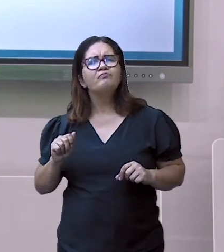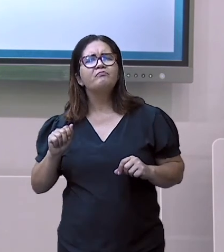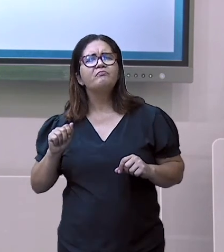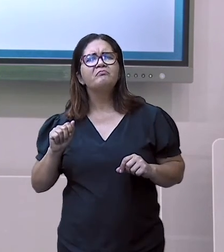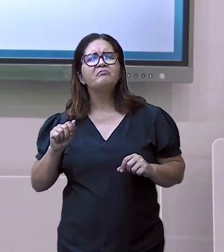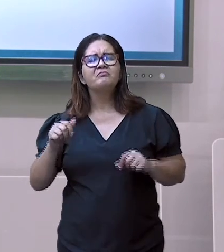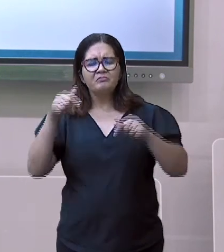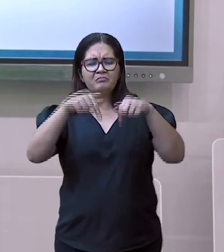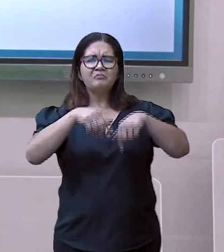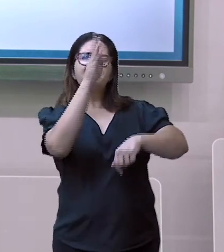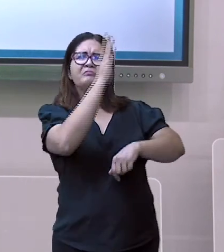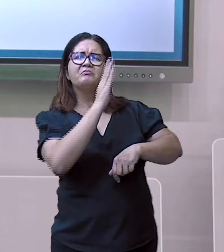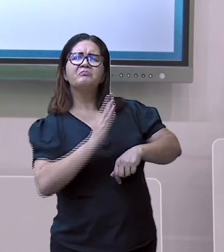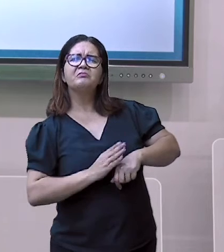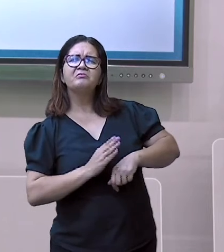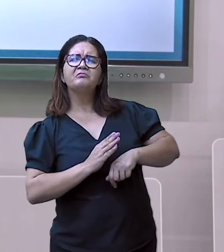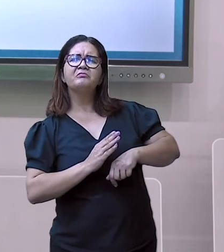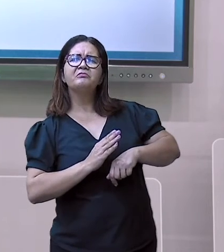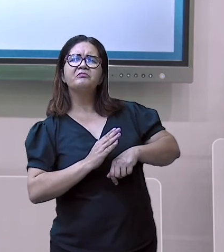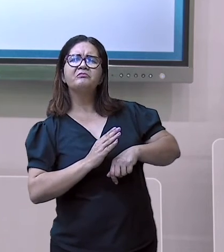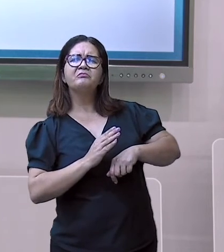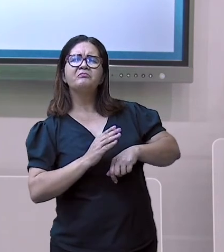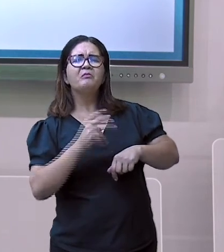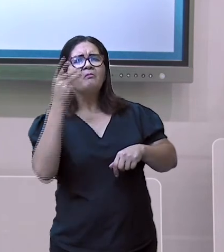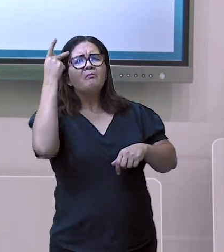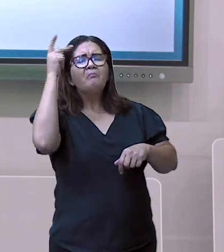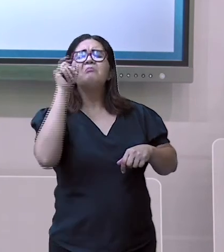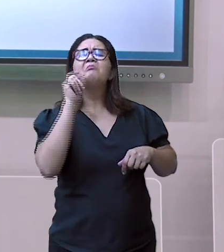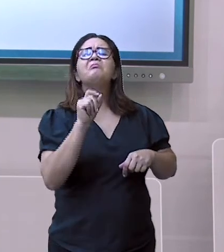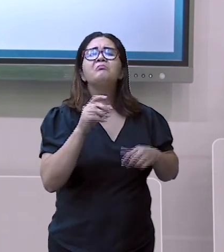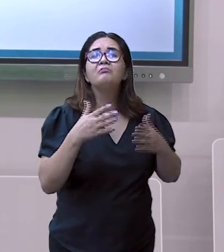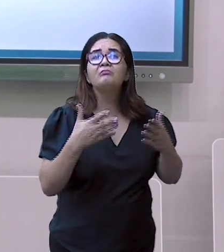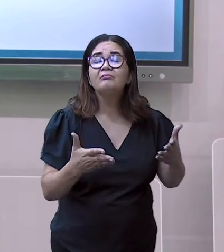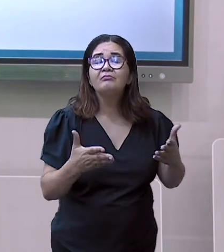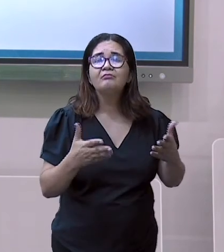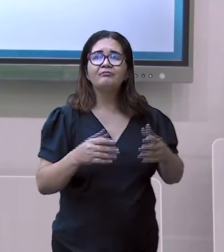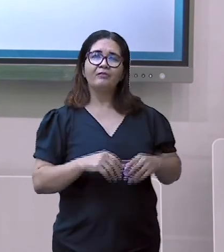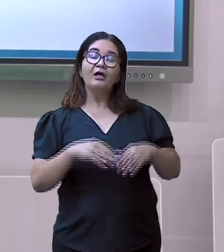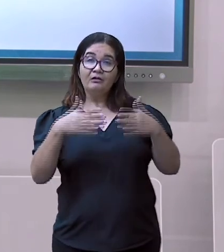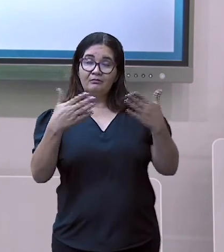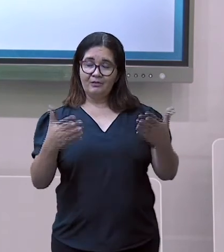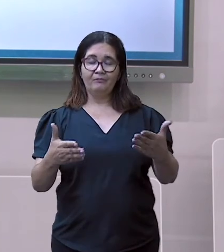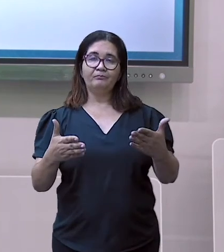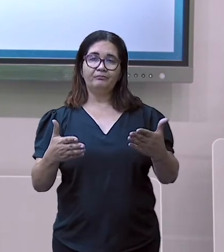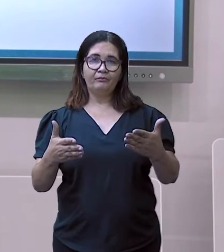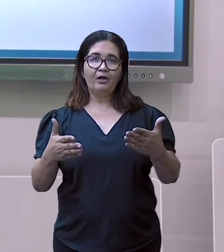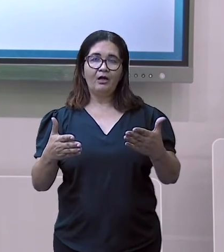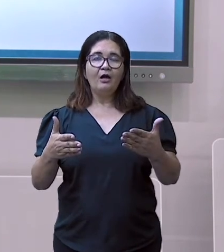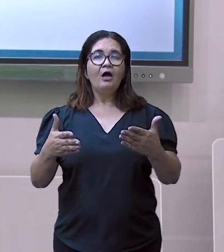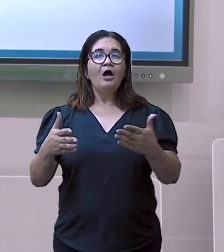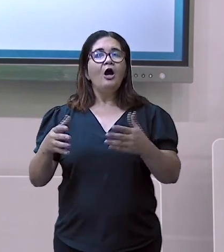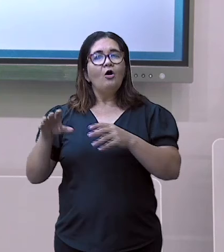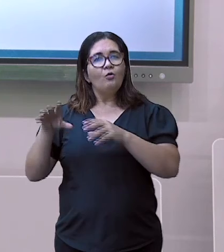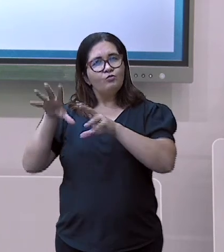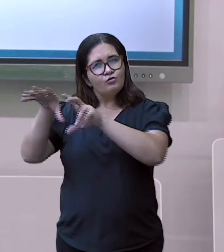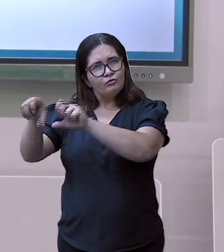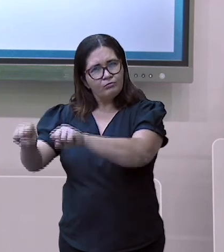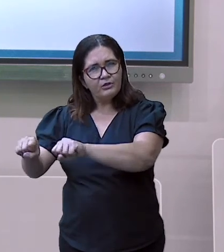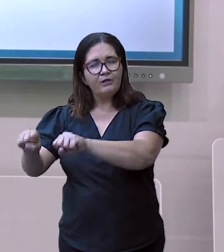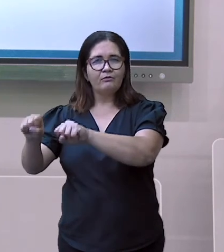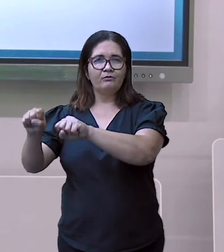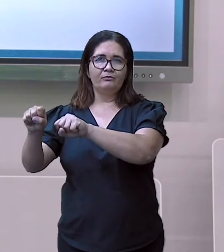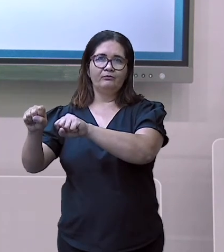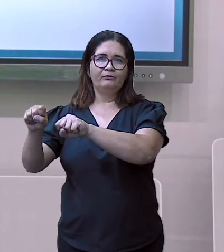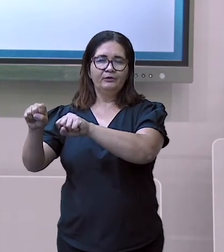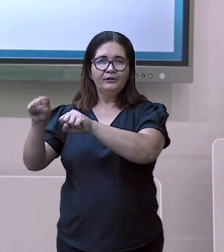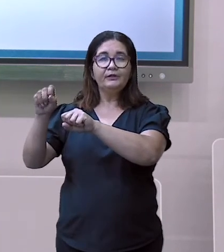qual finalidade? Bom, eles foram trazidos para o Brasil para o trabalho escravo, pois a